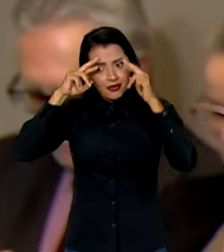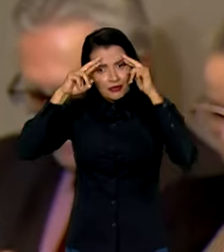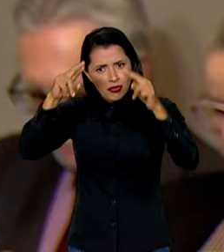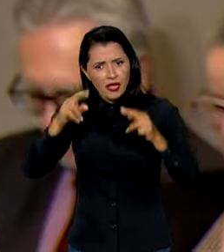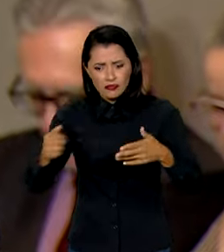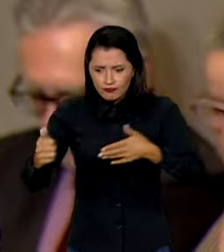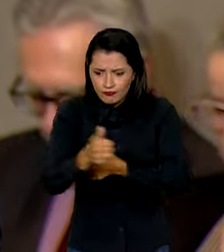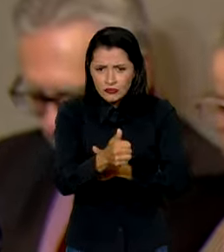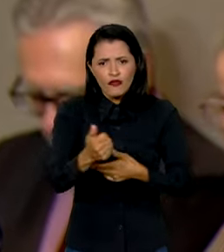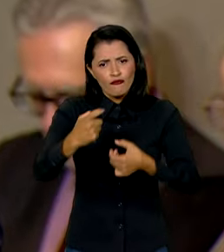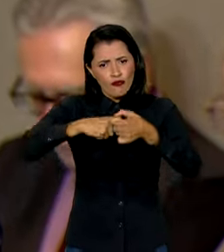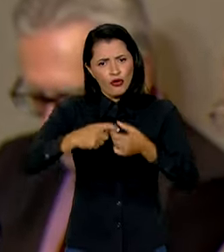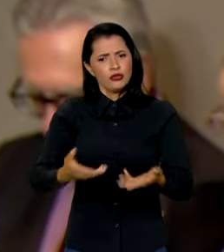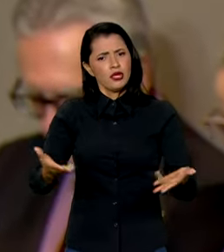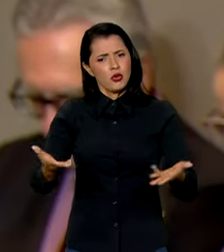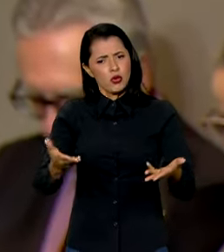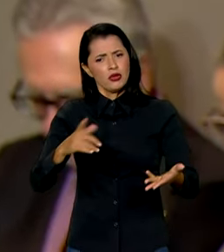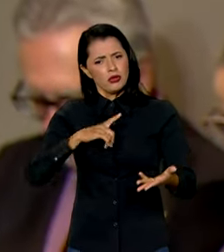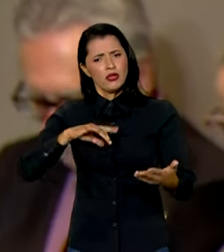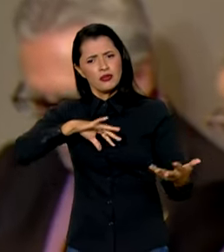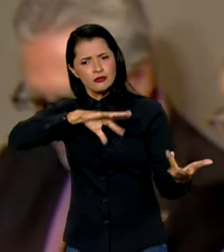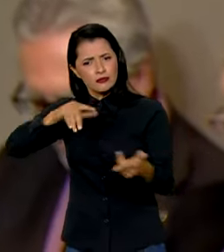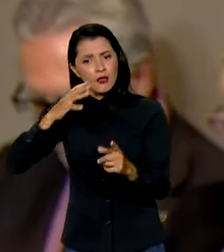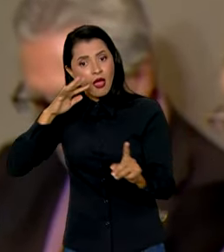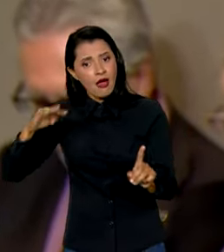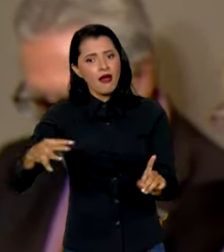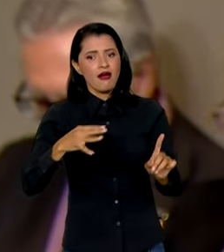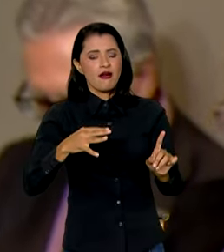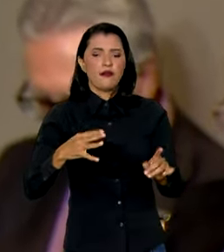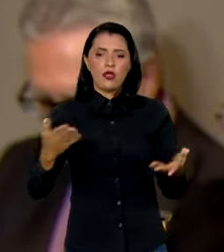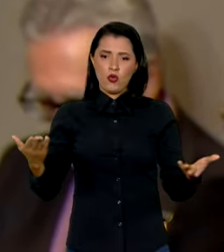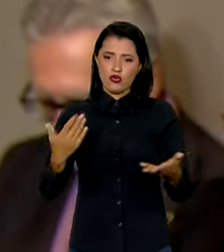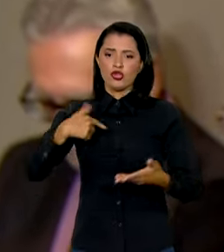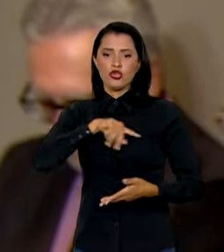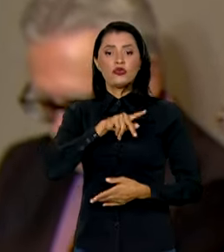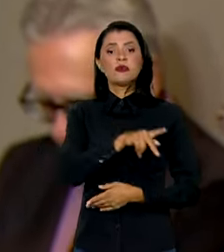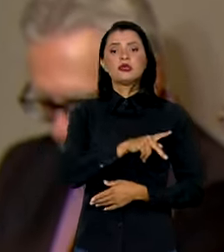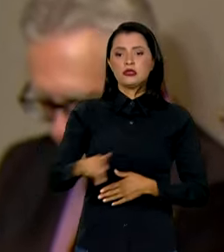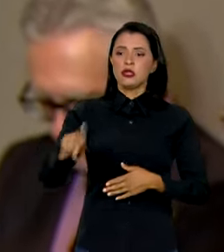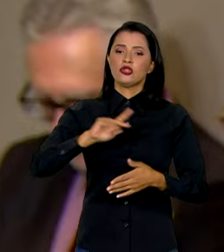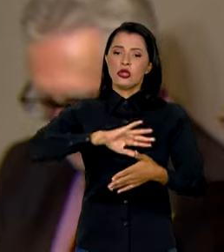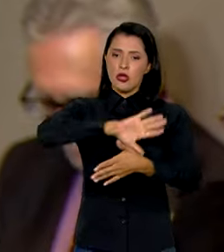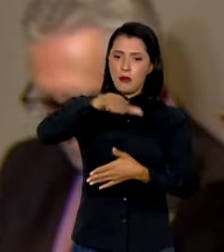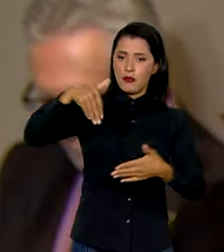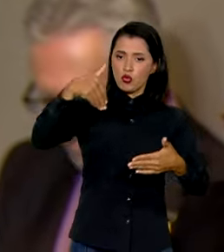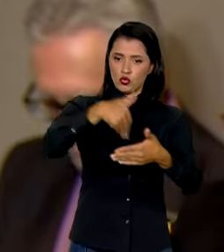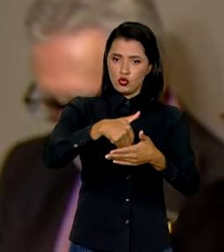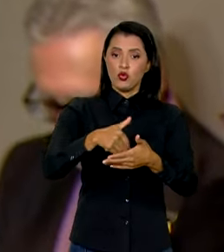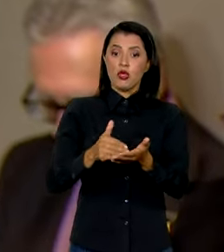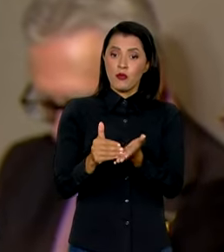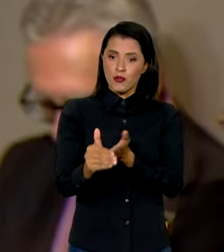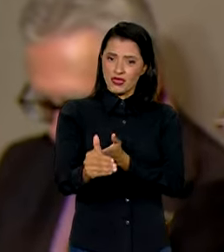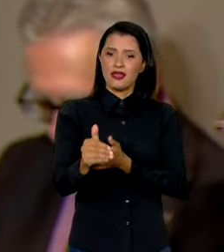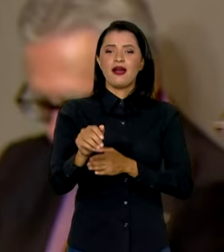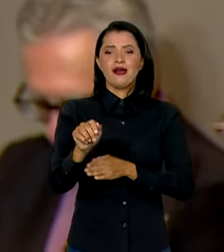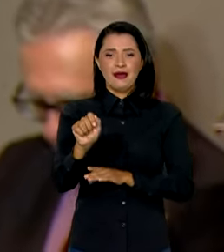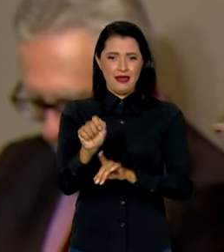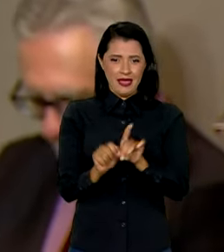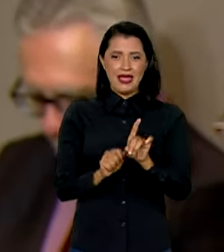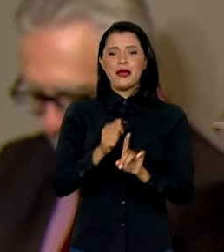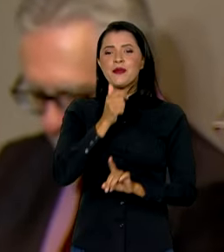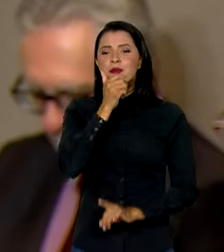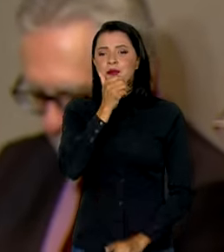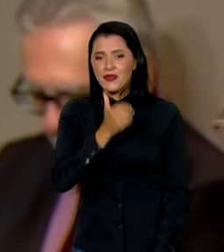internacional. Nós hoje estamos presidindo o Mercosul, vamos a partir de dezembro presidirmos